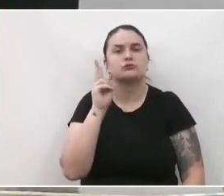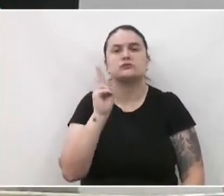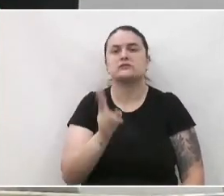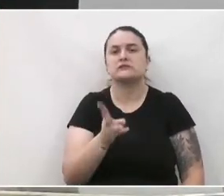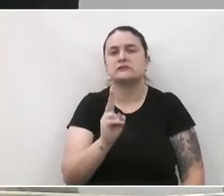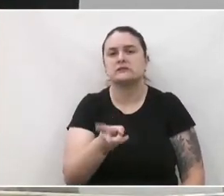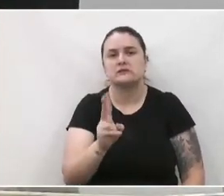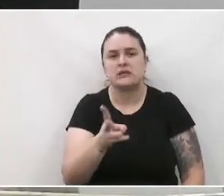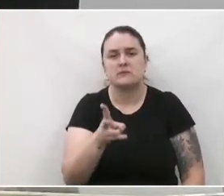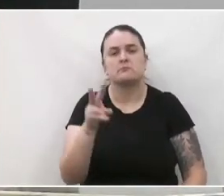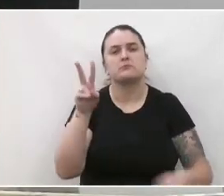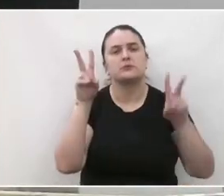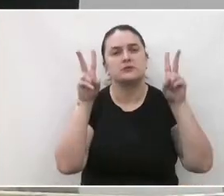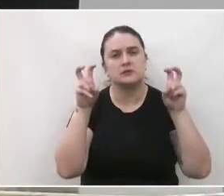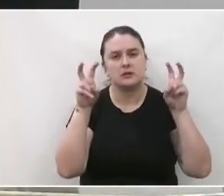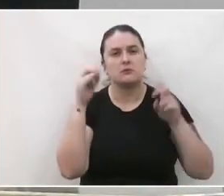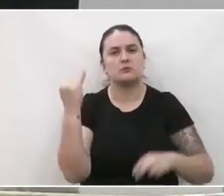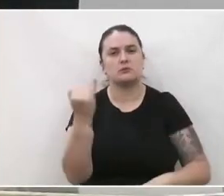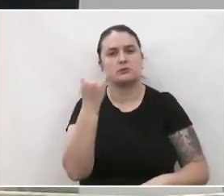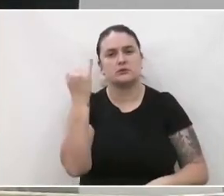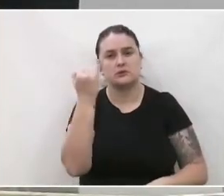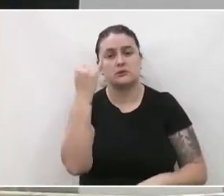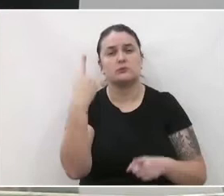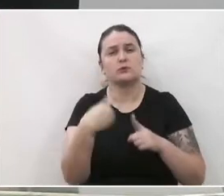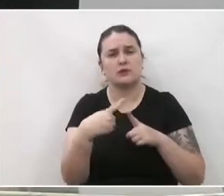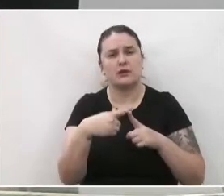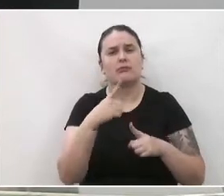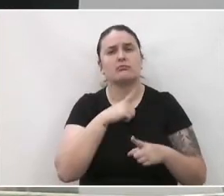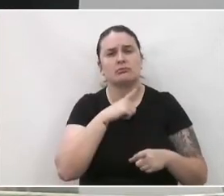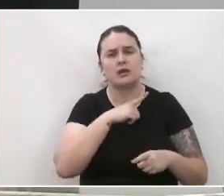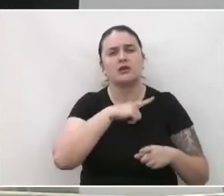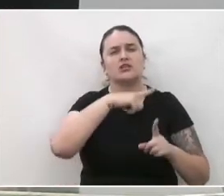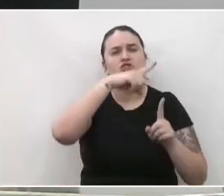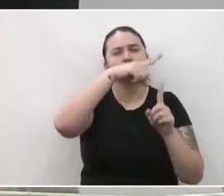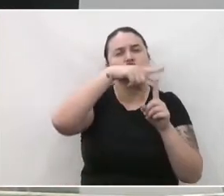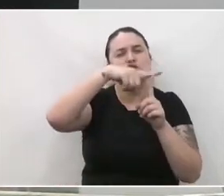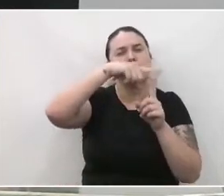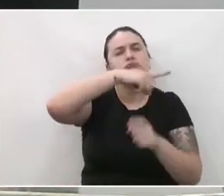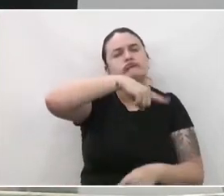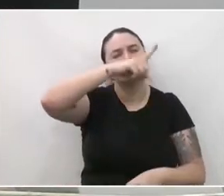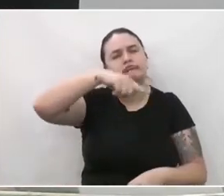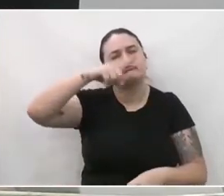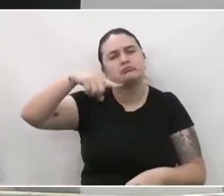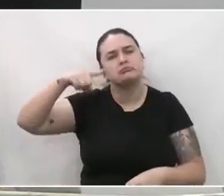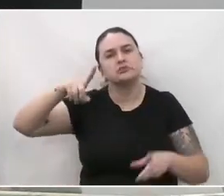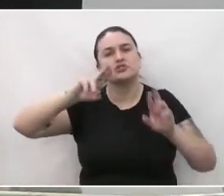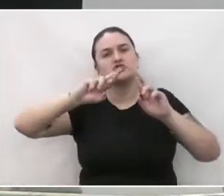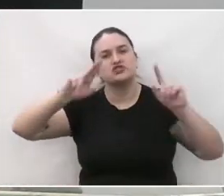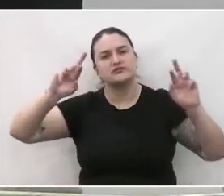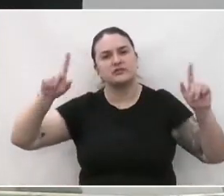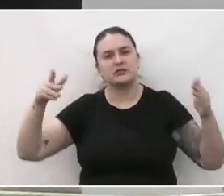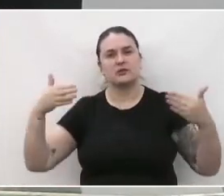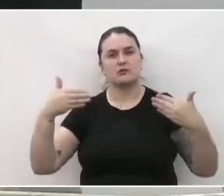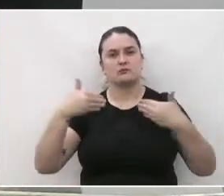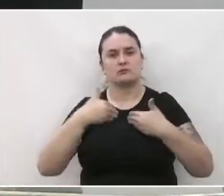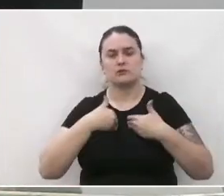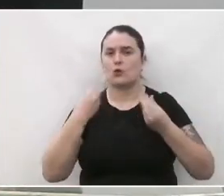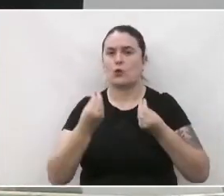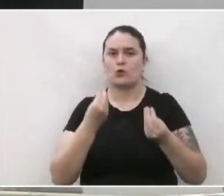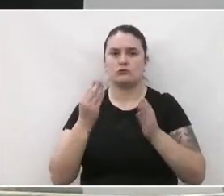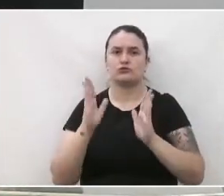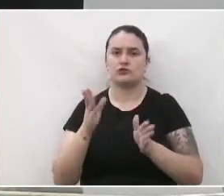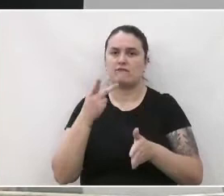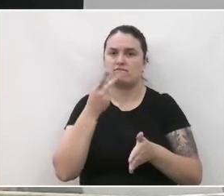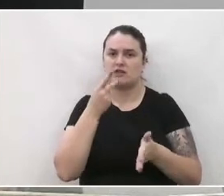dessa questão muito importante, porque nós temos graus muito diferentes na questão do autismo, como foi colocado